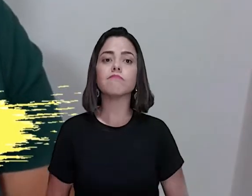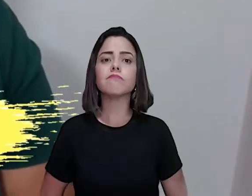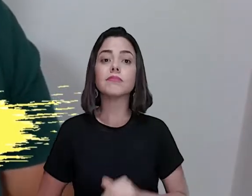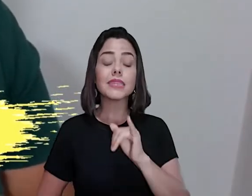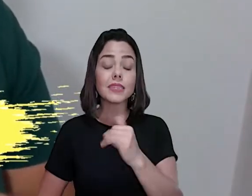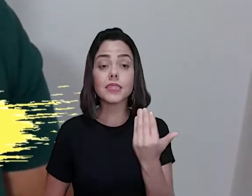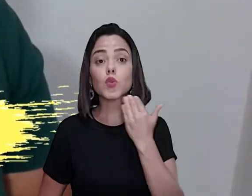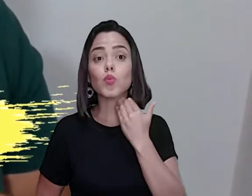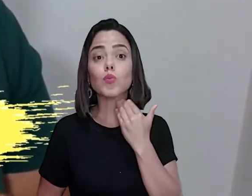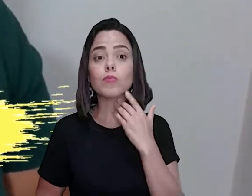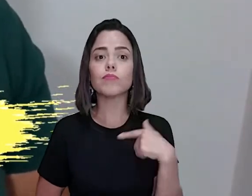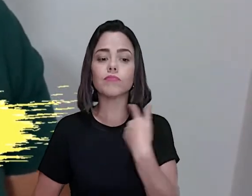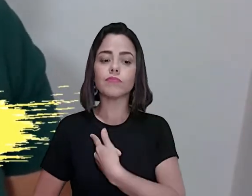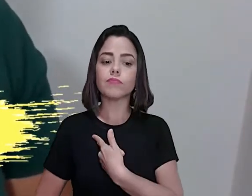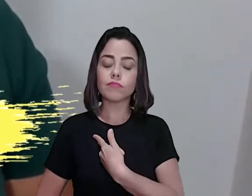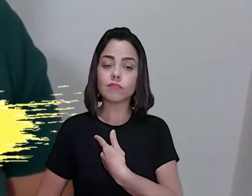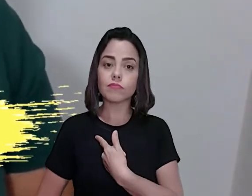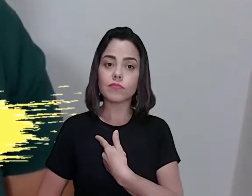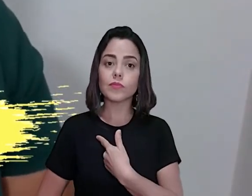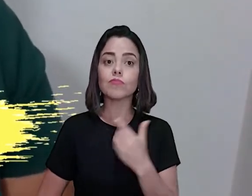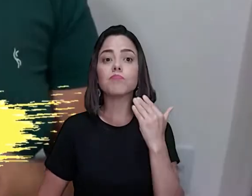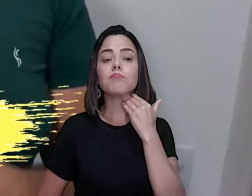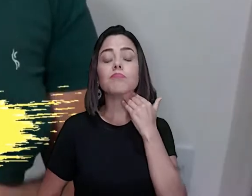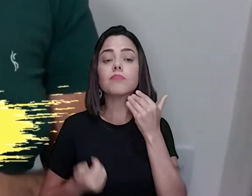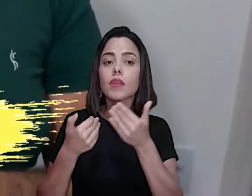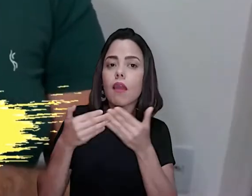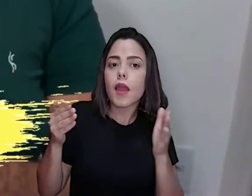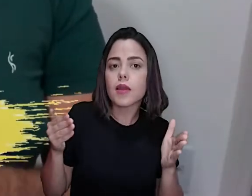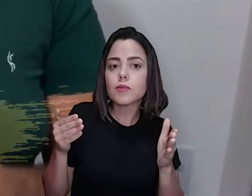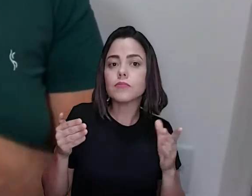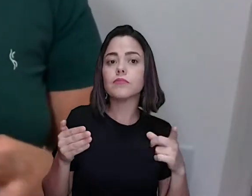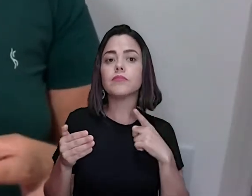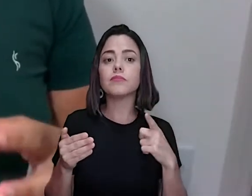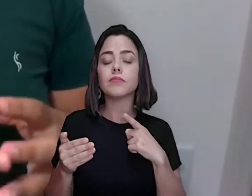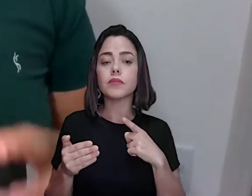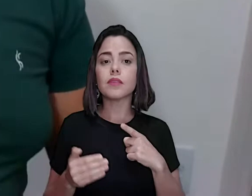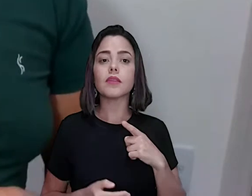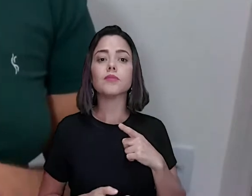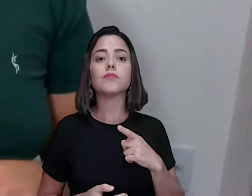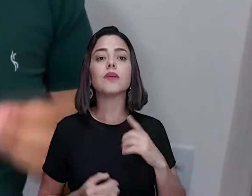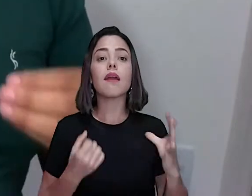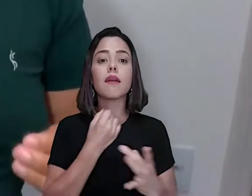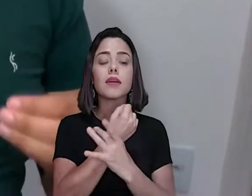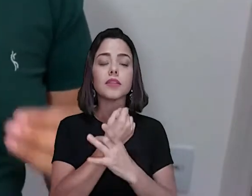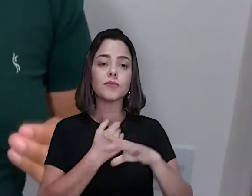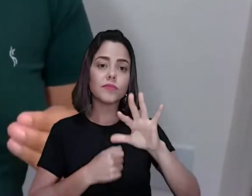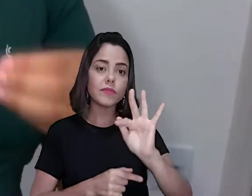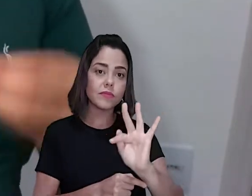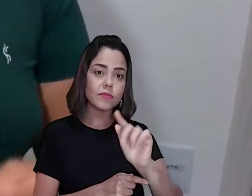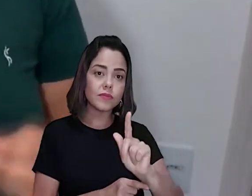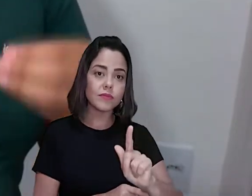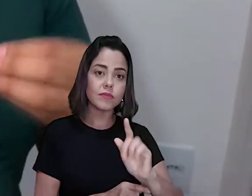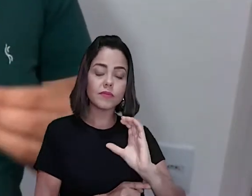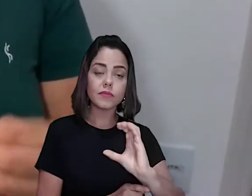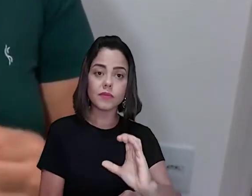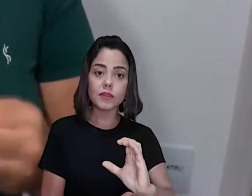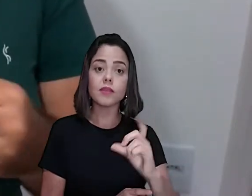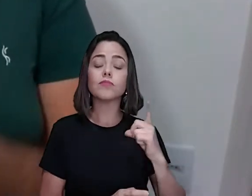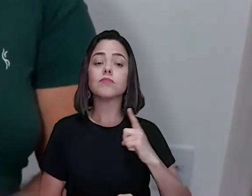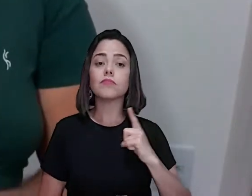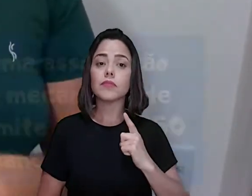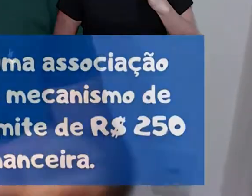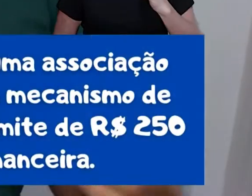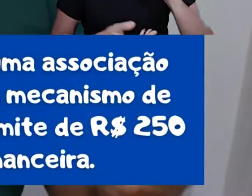o banco que a gente está abrindo a nossa conta, se ele tem a garantia do FGC. O FGC é o Fundo Garantidor